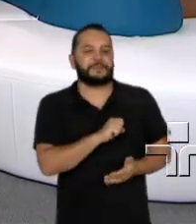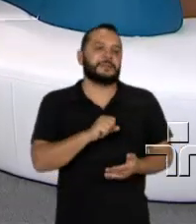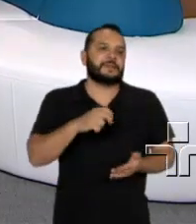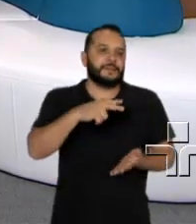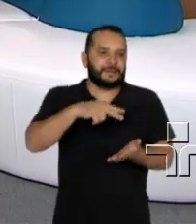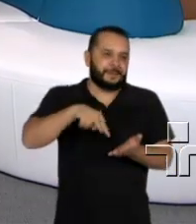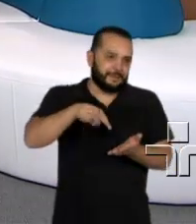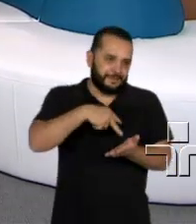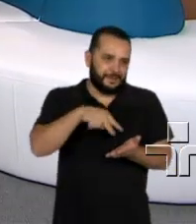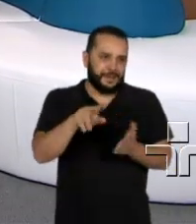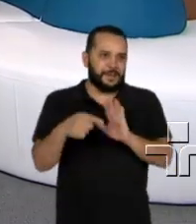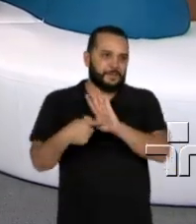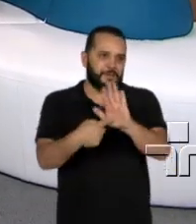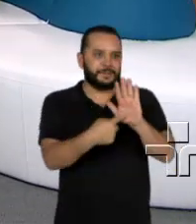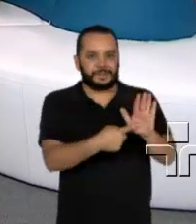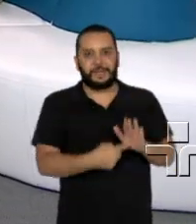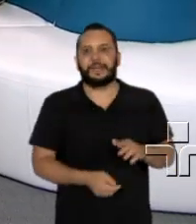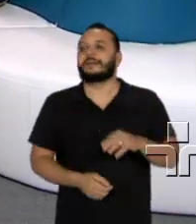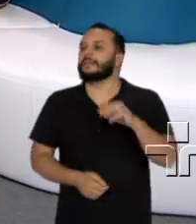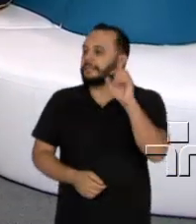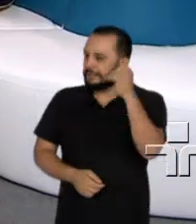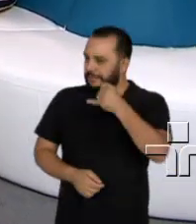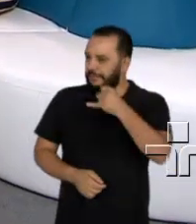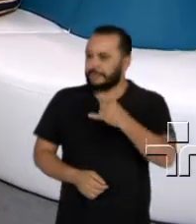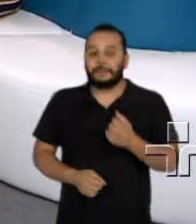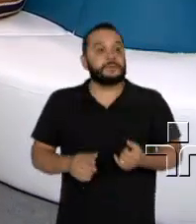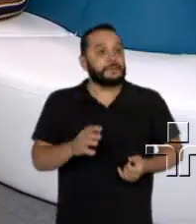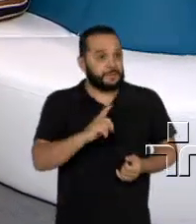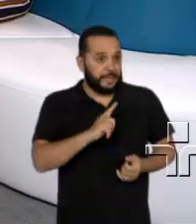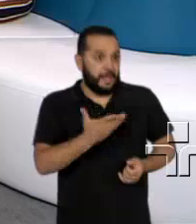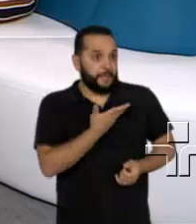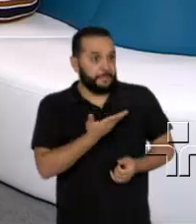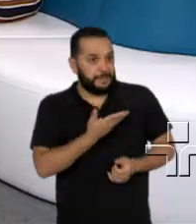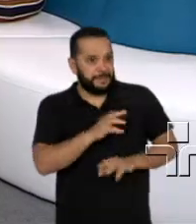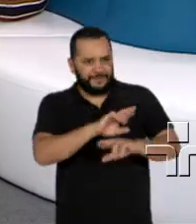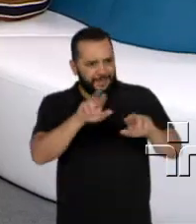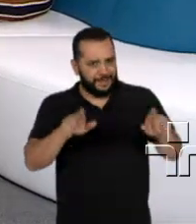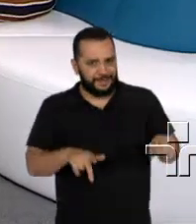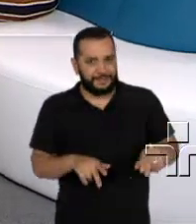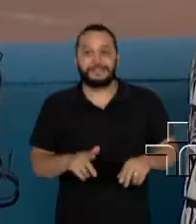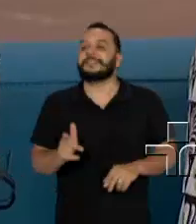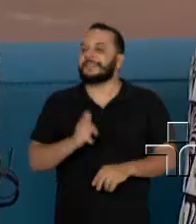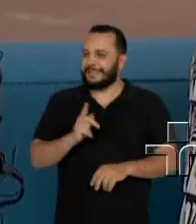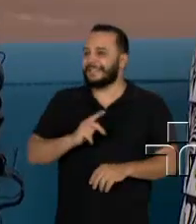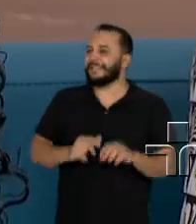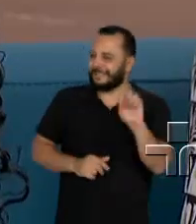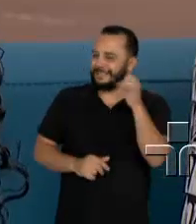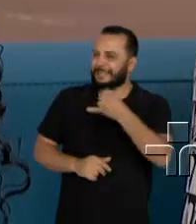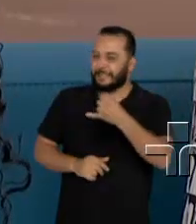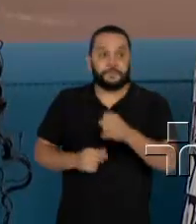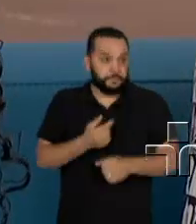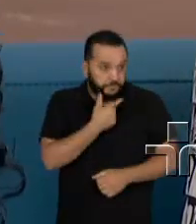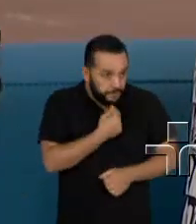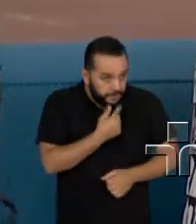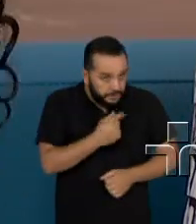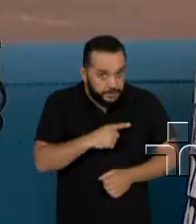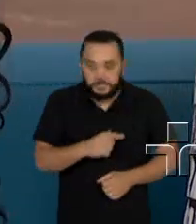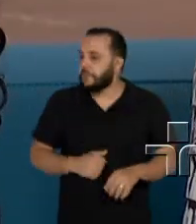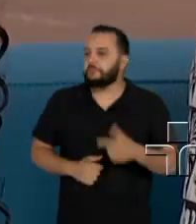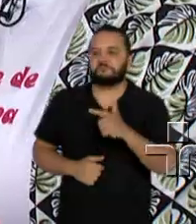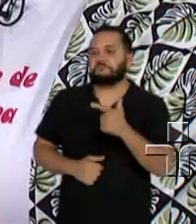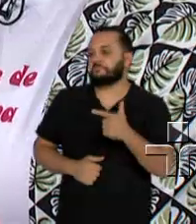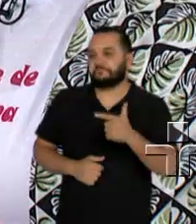outras pessoas e você fez bastante amigas lá no balão assuntos femininos lá também não